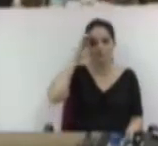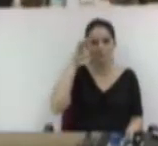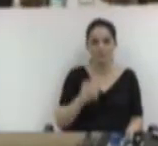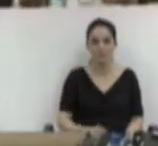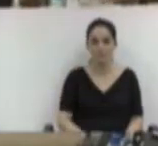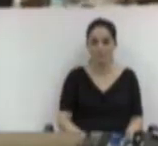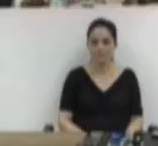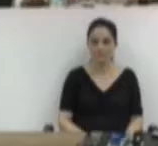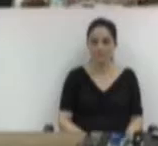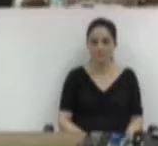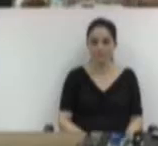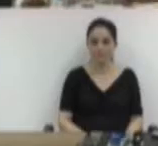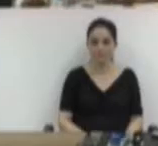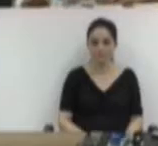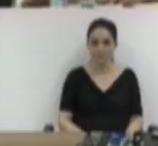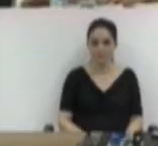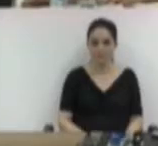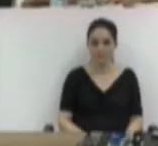Requerimento número